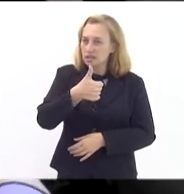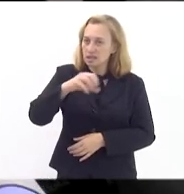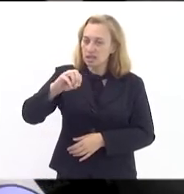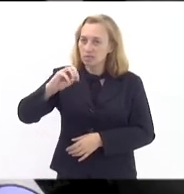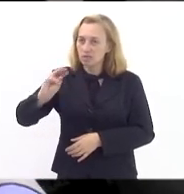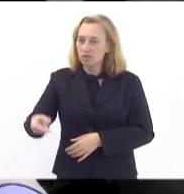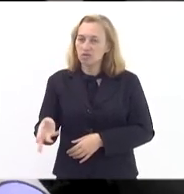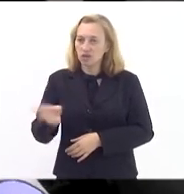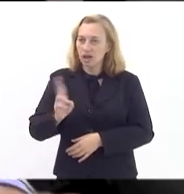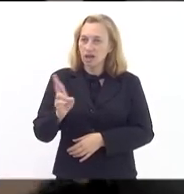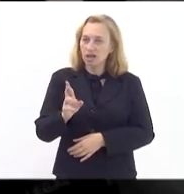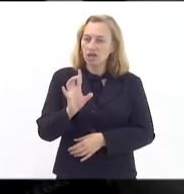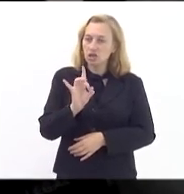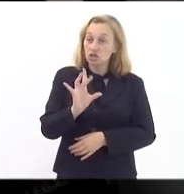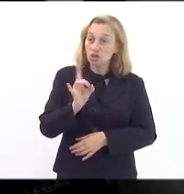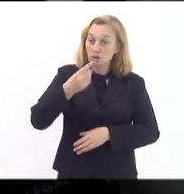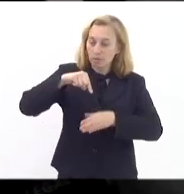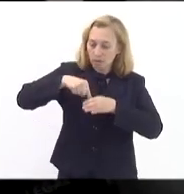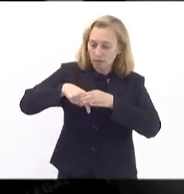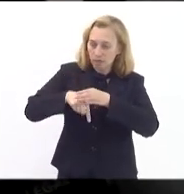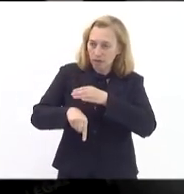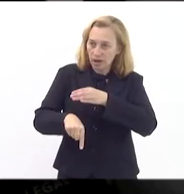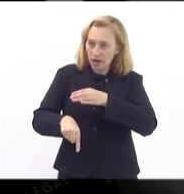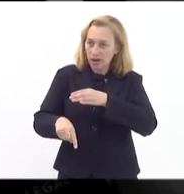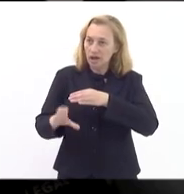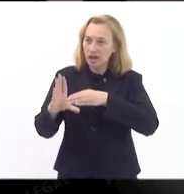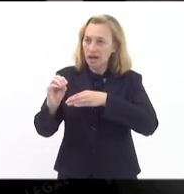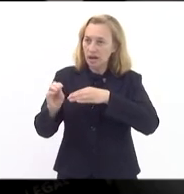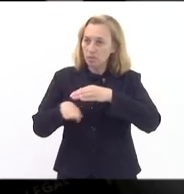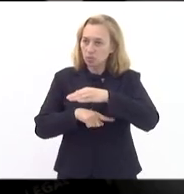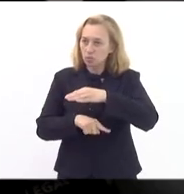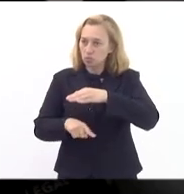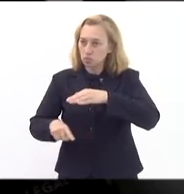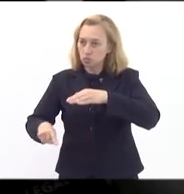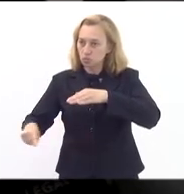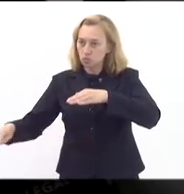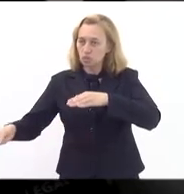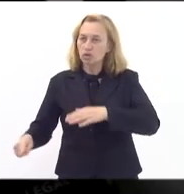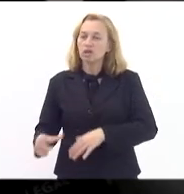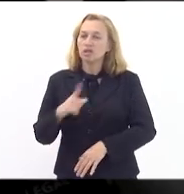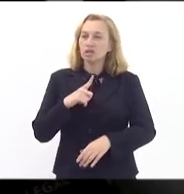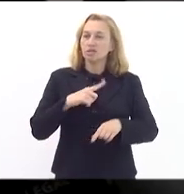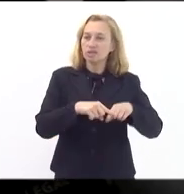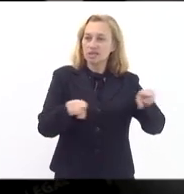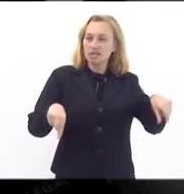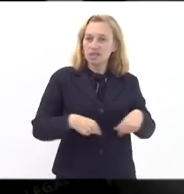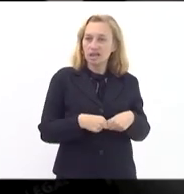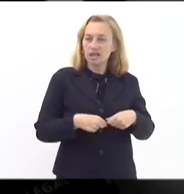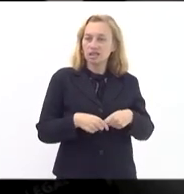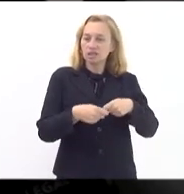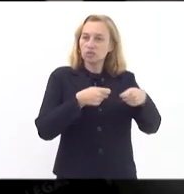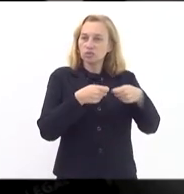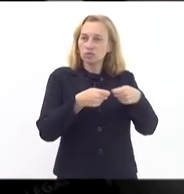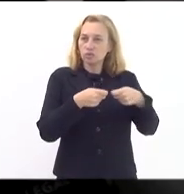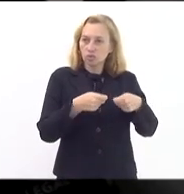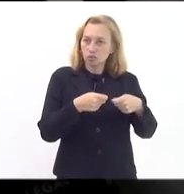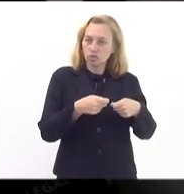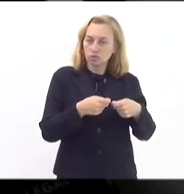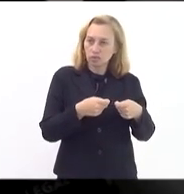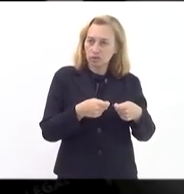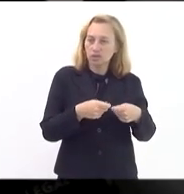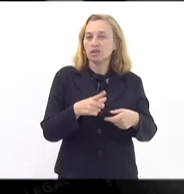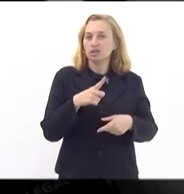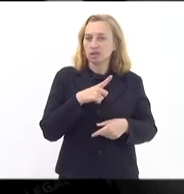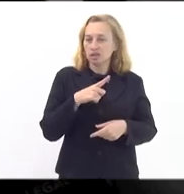de sinalização eu não tô dizendo dos outros tipos de casa ainda nós temos a sala C comandos são 312 salas e